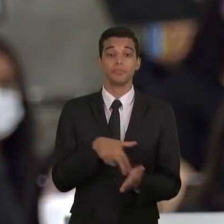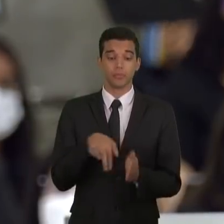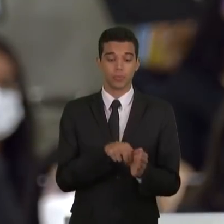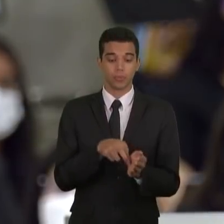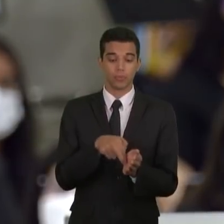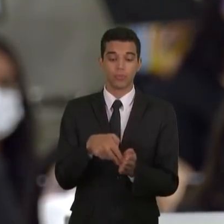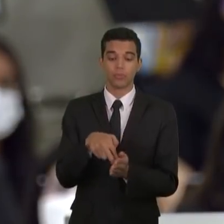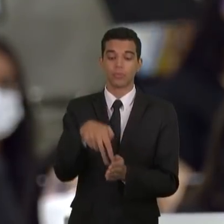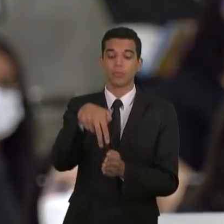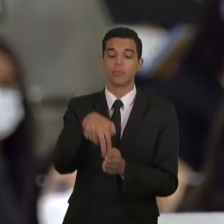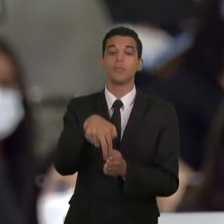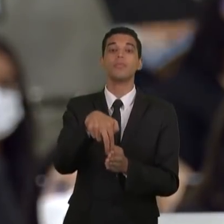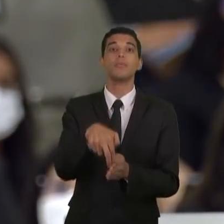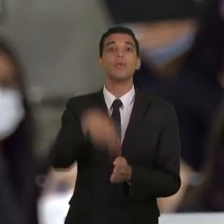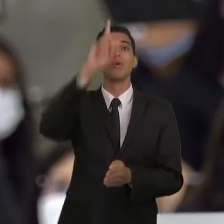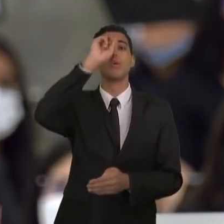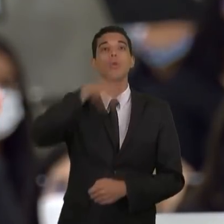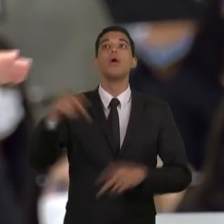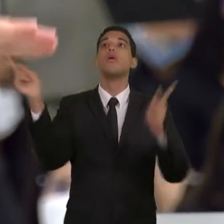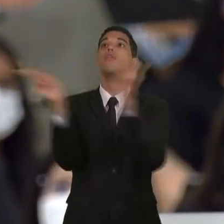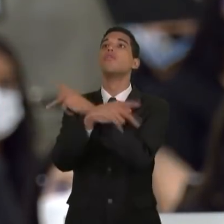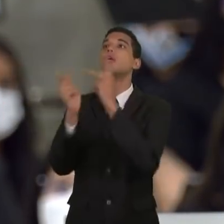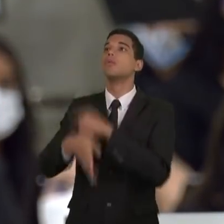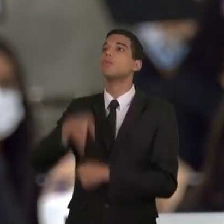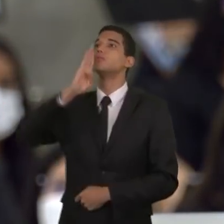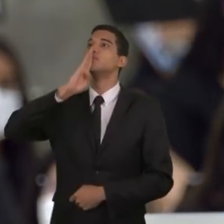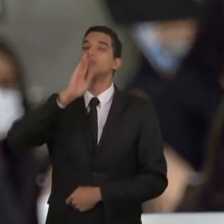para o mais vento cala-te aquieta-te